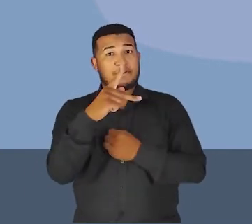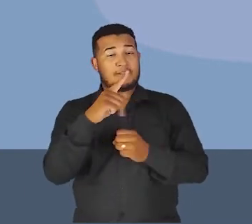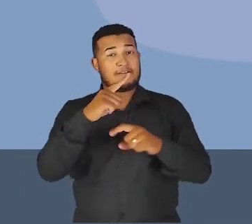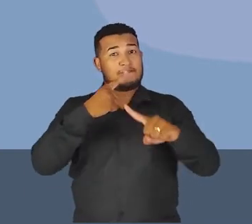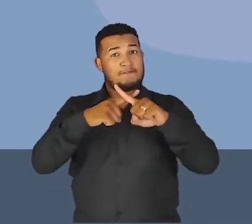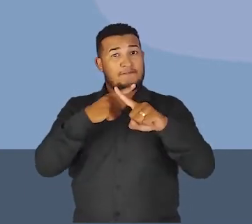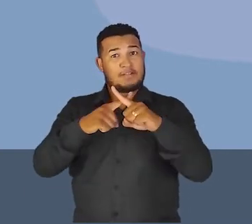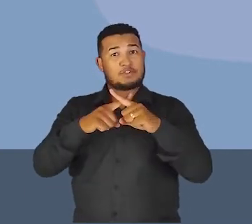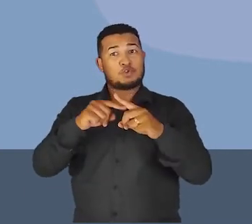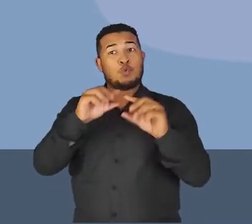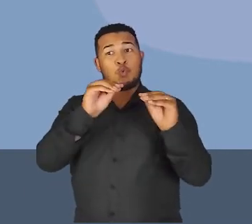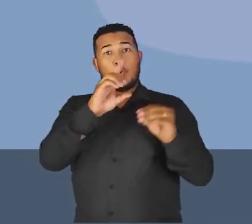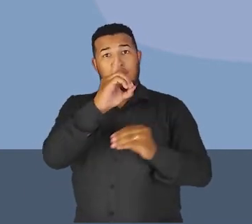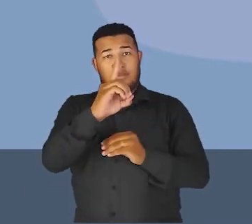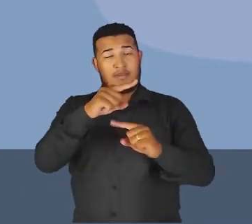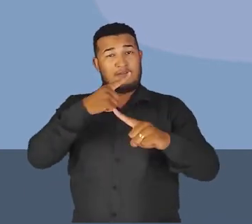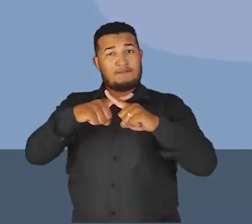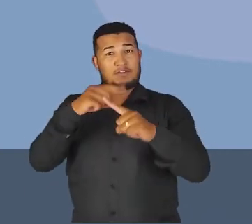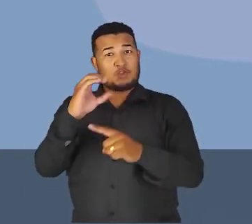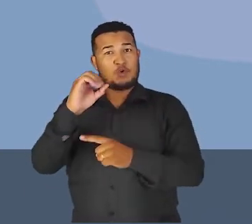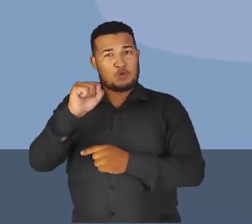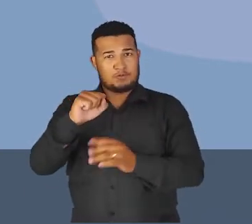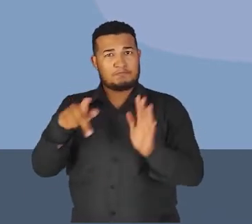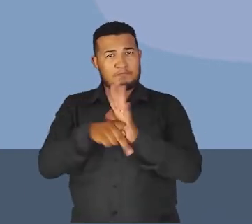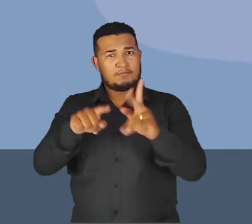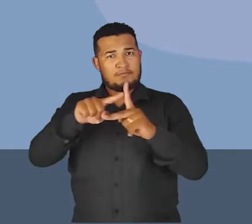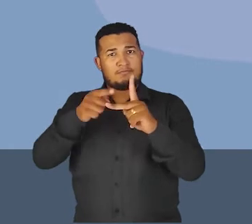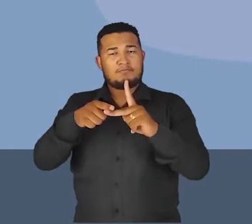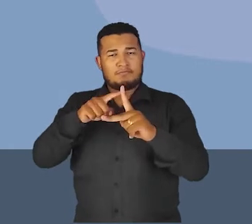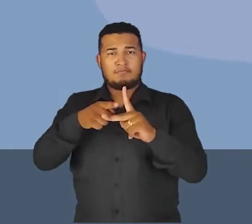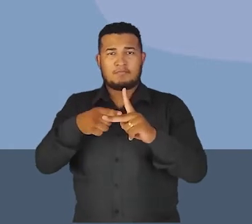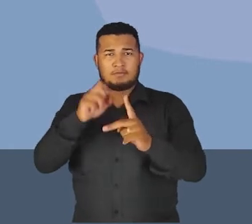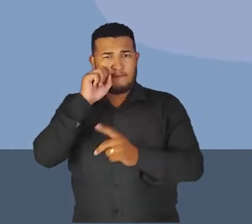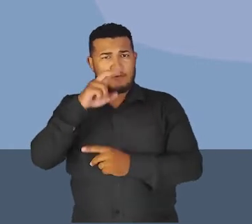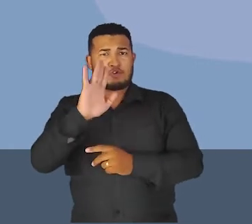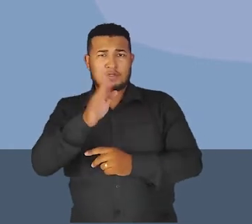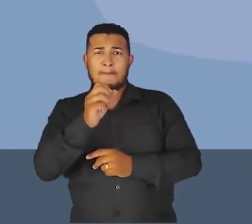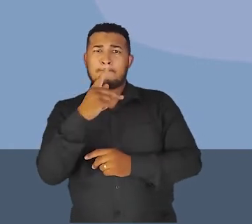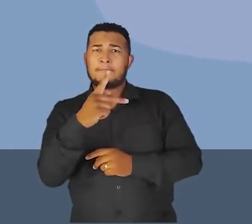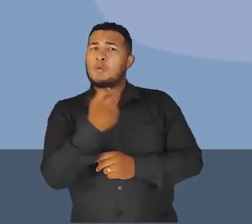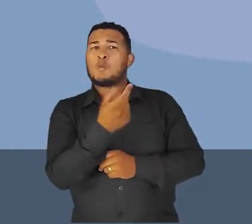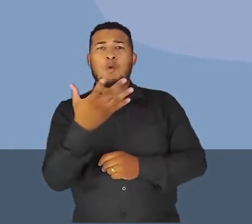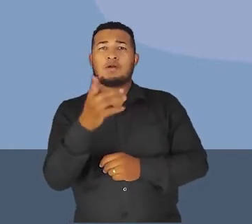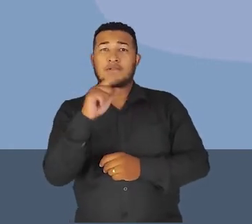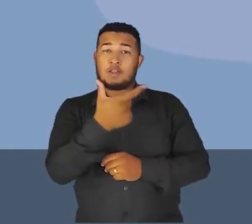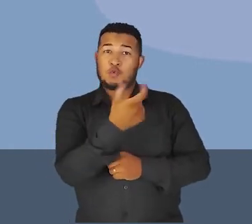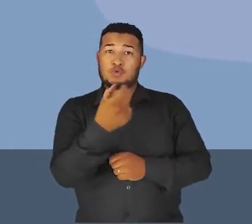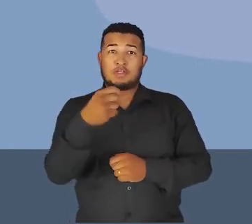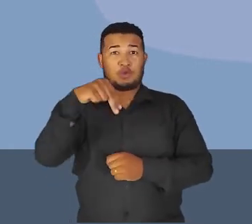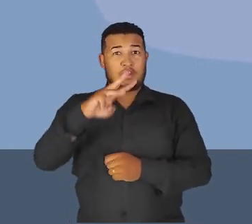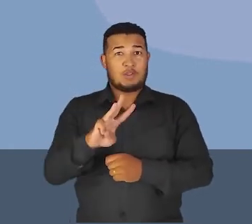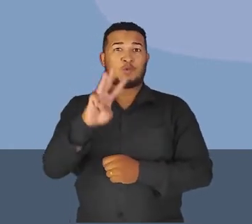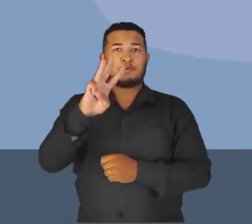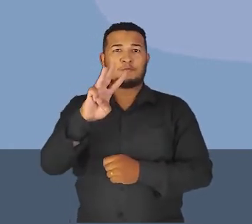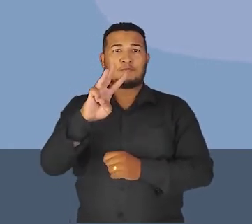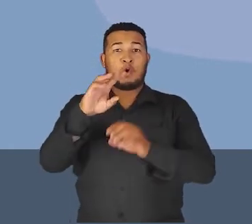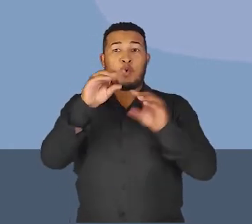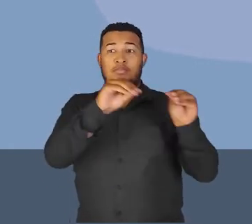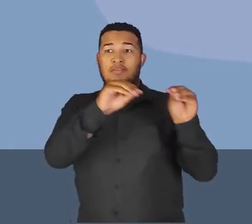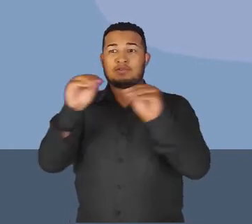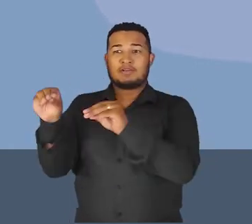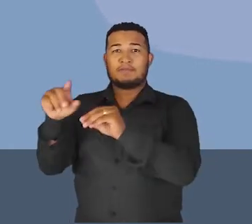deslocamento vezes o cosseno do ângulo. O módulo dessa força P nós acabamos de calcular, vale 200 newtons. O deslocamento vai